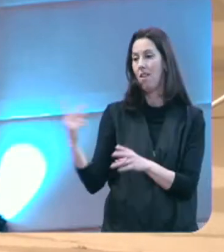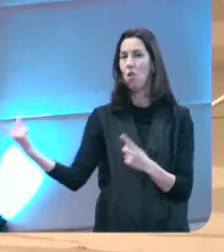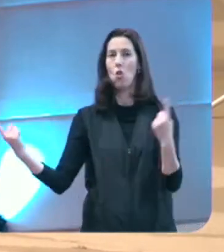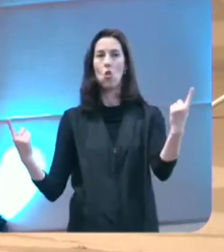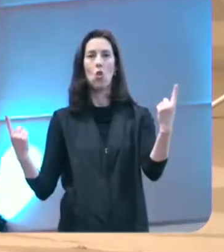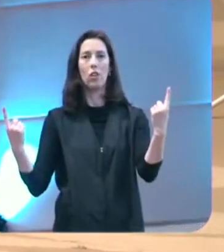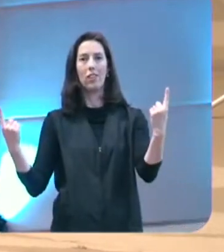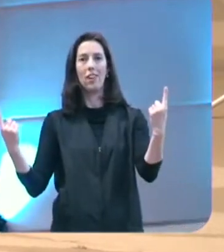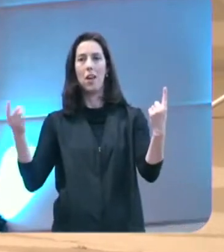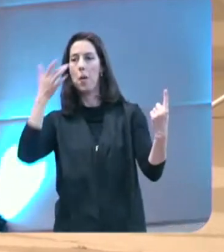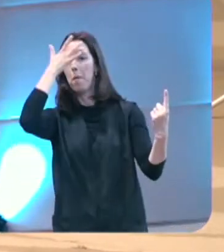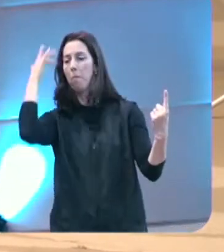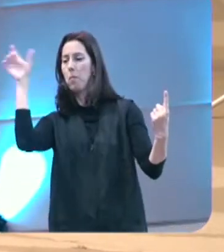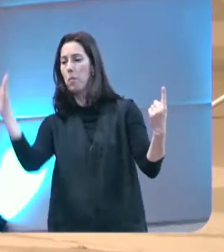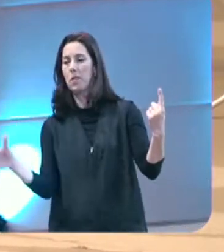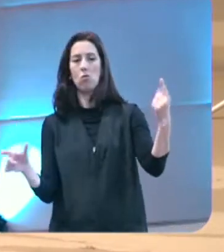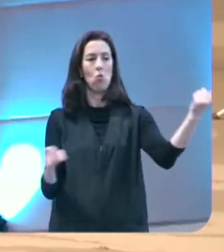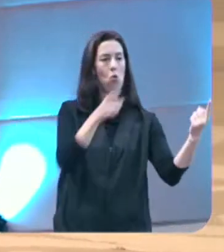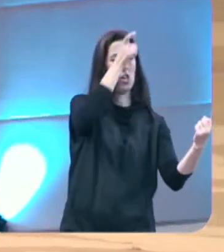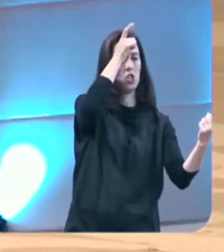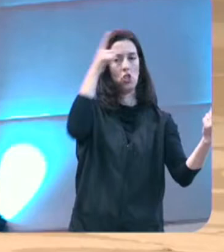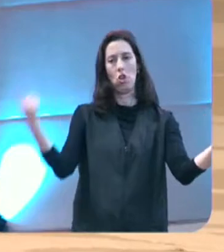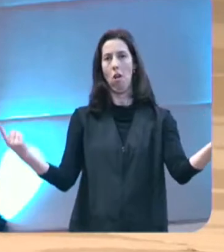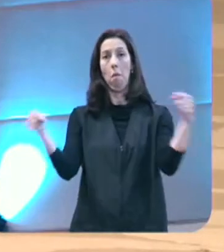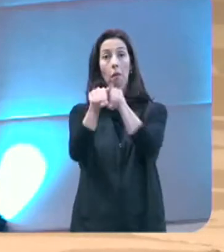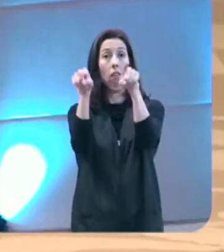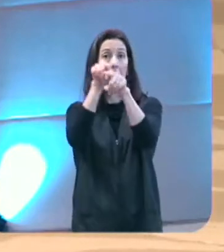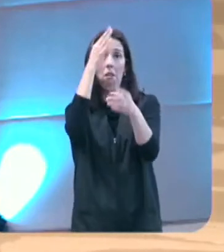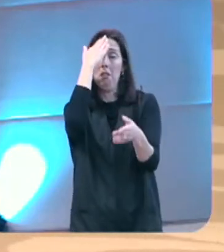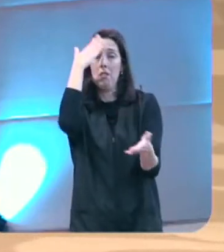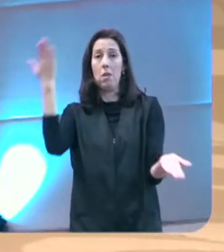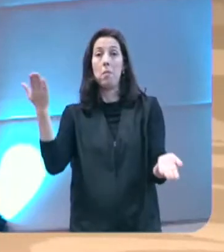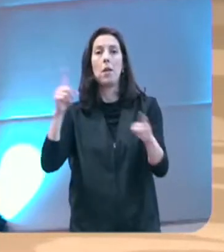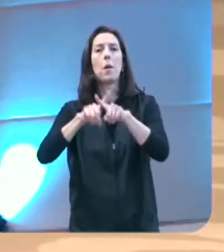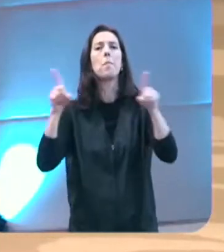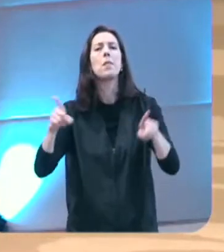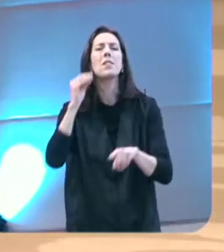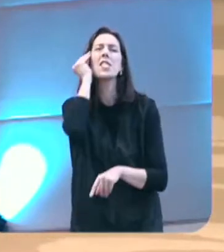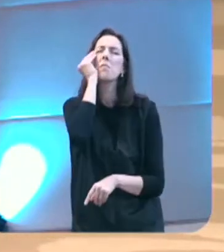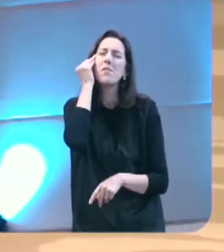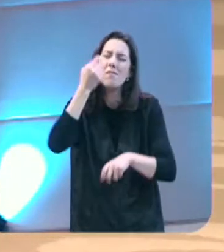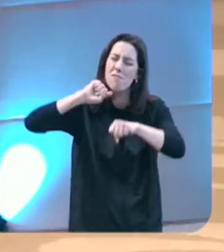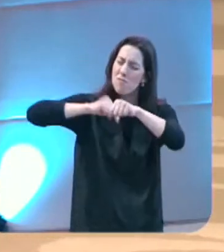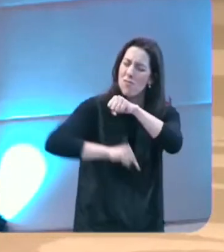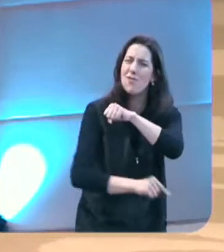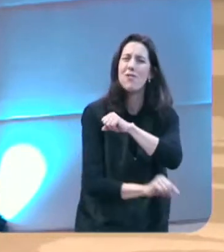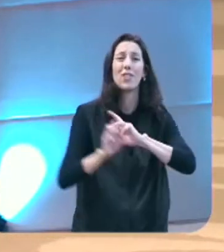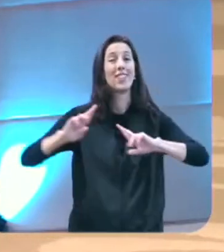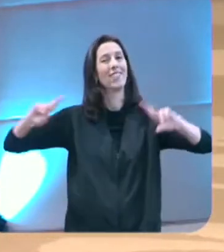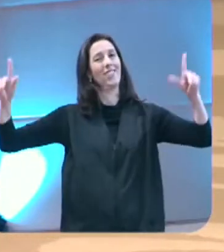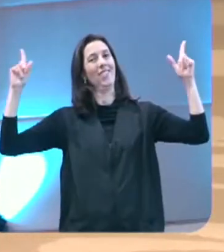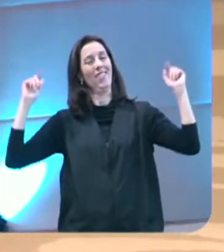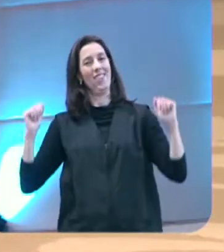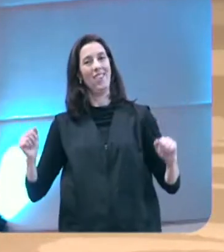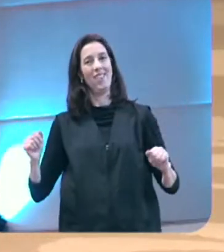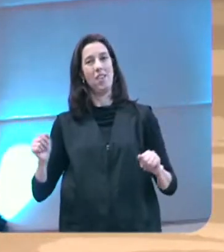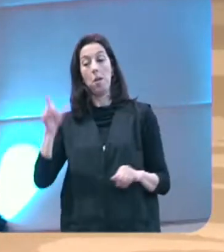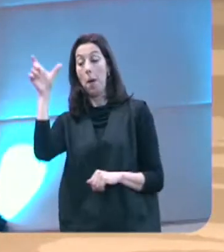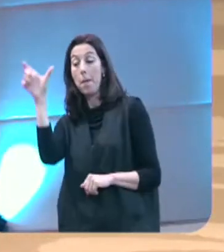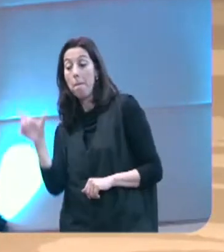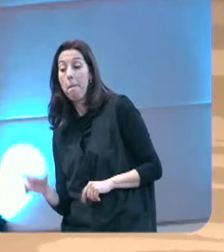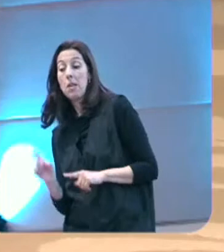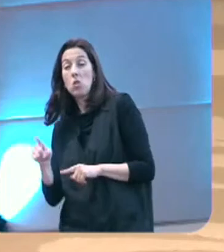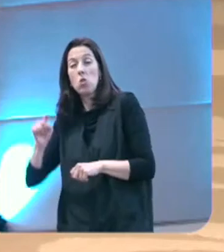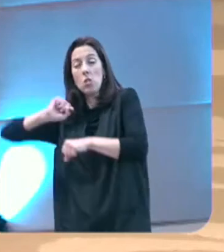eu era pastor numa ilha dos Açores. Se os irmãos não conhecem e desejarem conhecer um paraíso, visitem